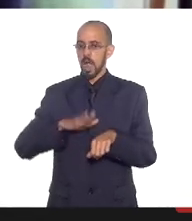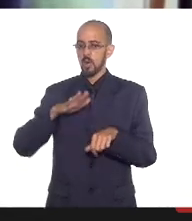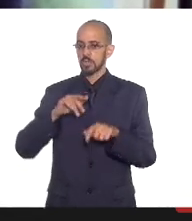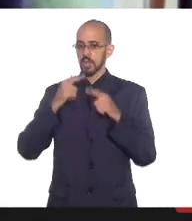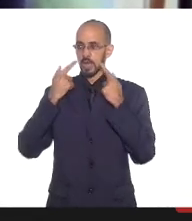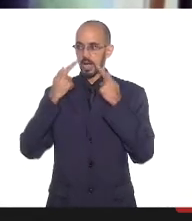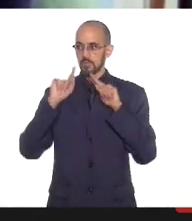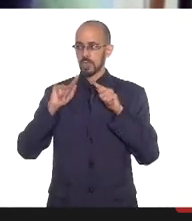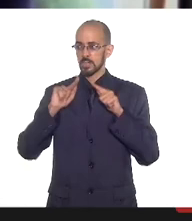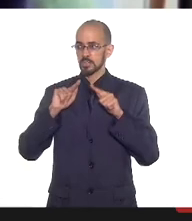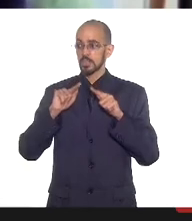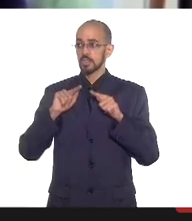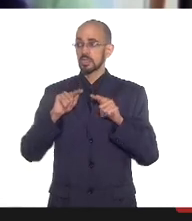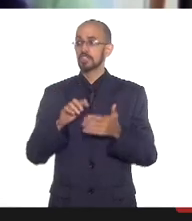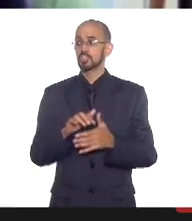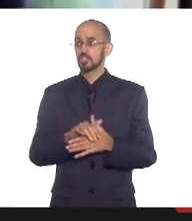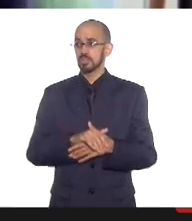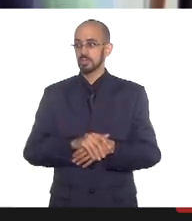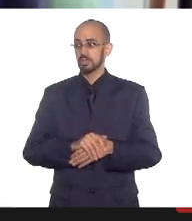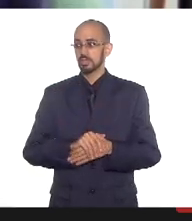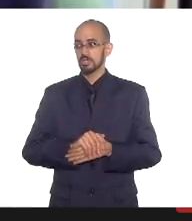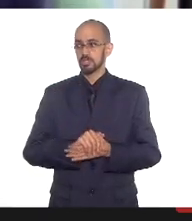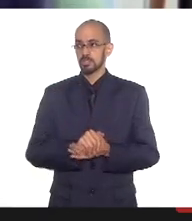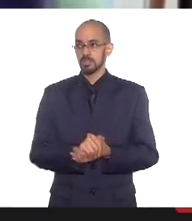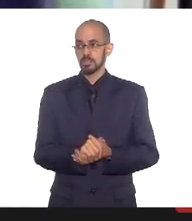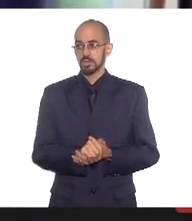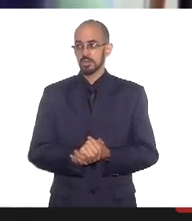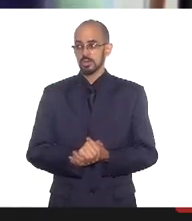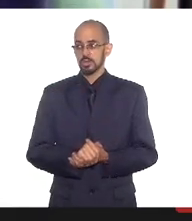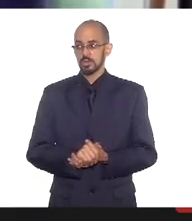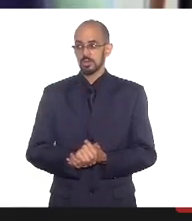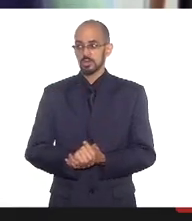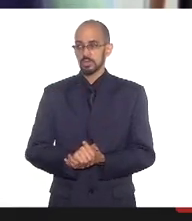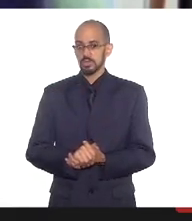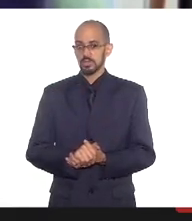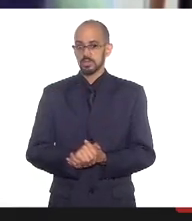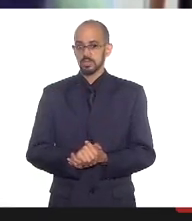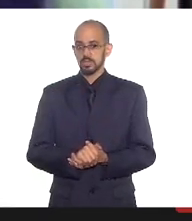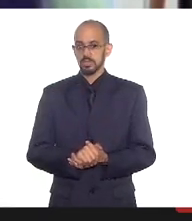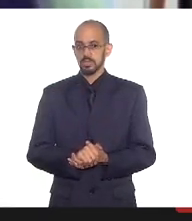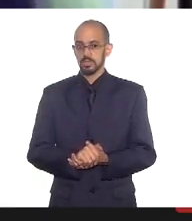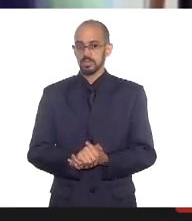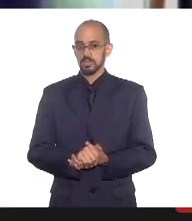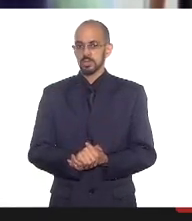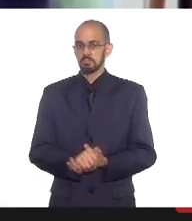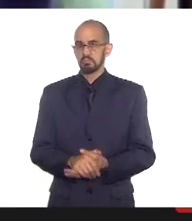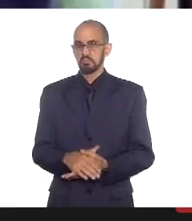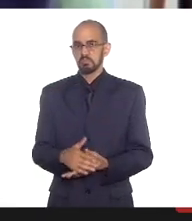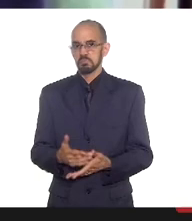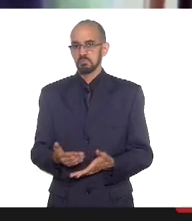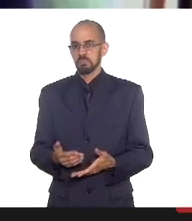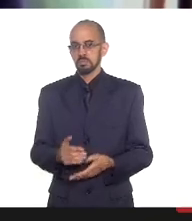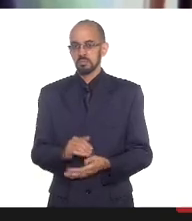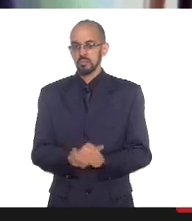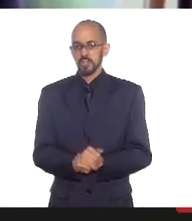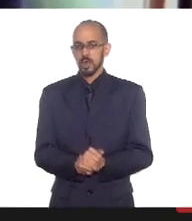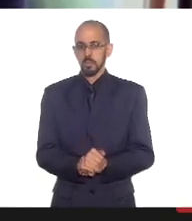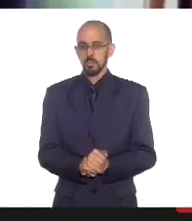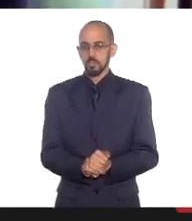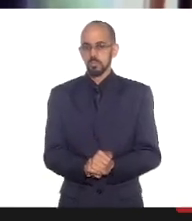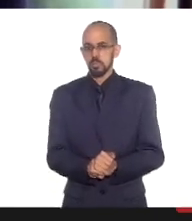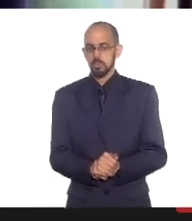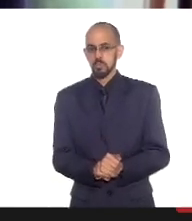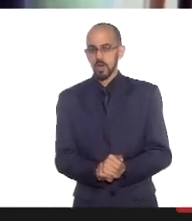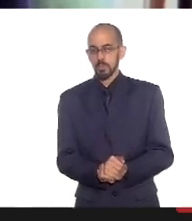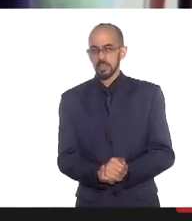nós não temos estrutura de suporte para todos os doentes Isso é triste isso É vergonhoso isso é pior